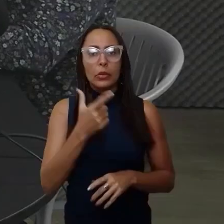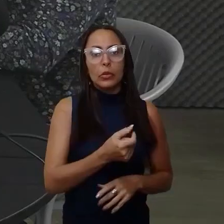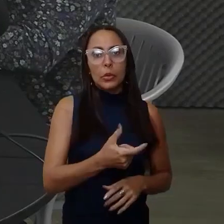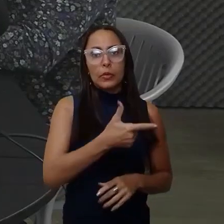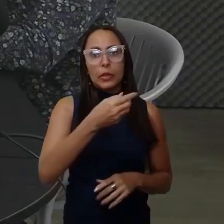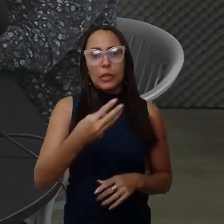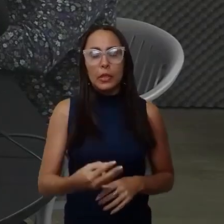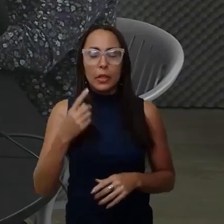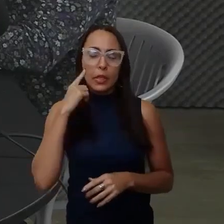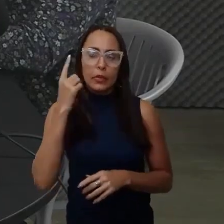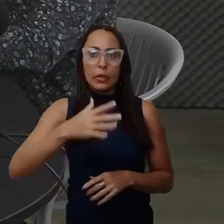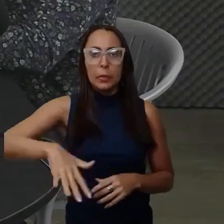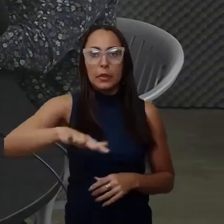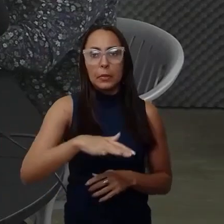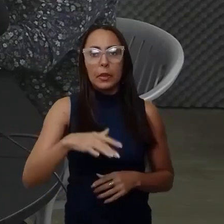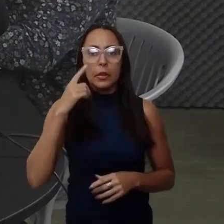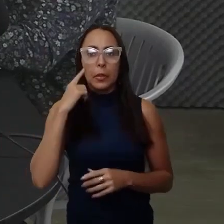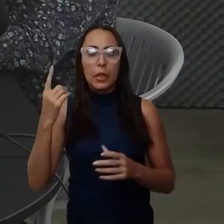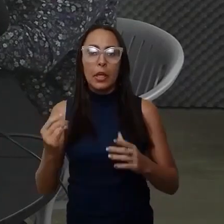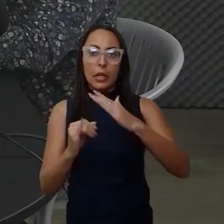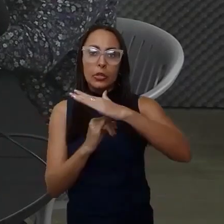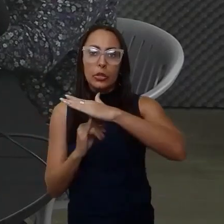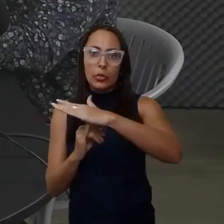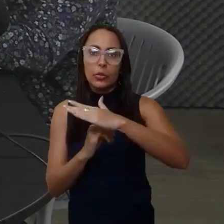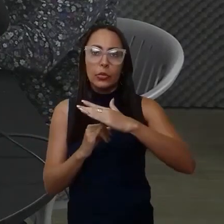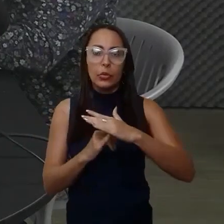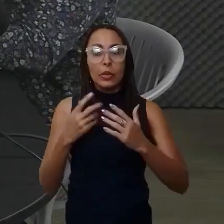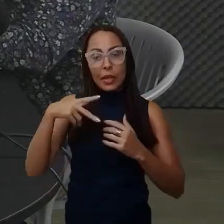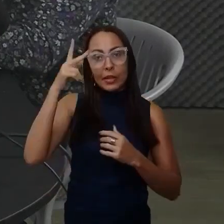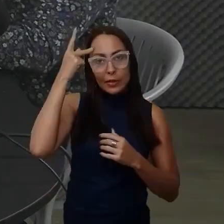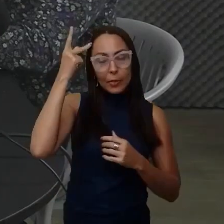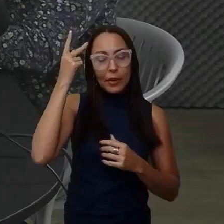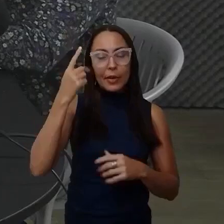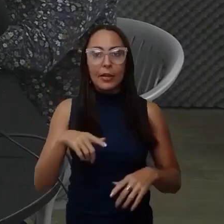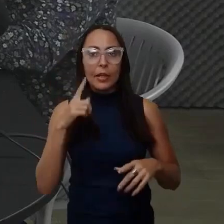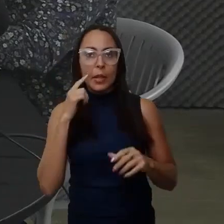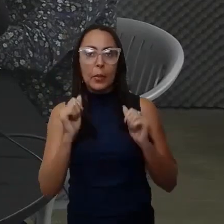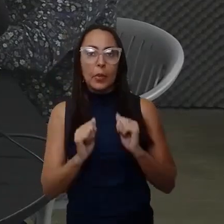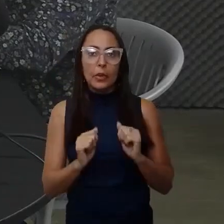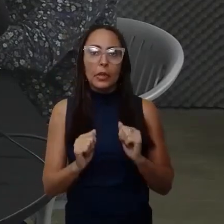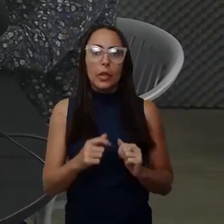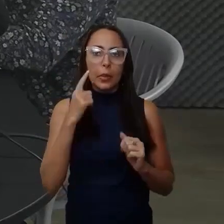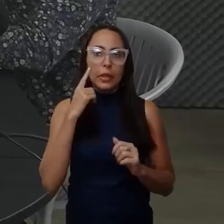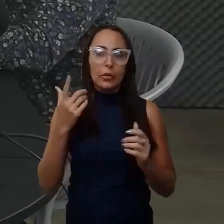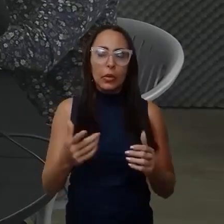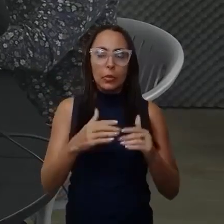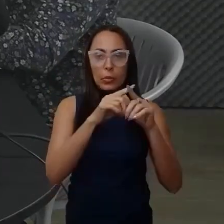no programa Nicho Executiva, promovida pelo Instituto Nicho 54 São Paulo, e pôde internacionalizar sua carreira com os